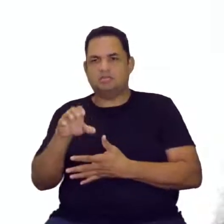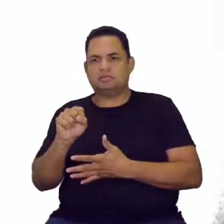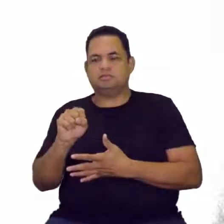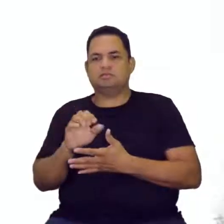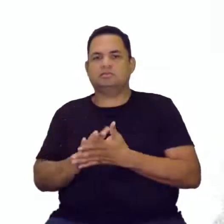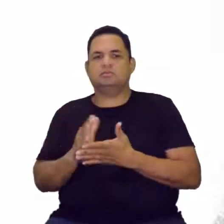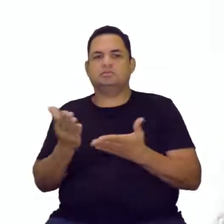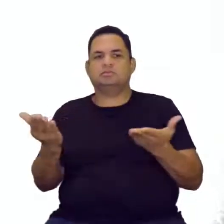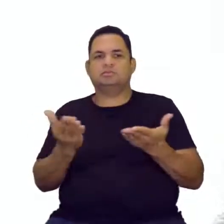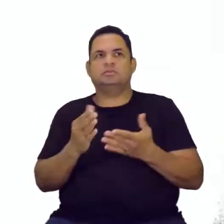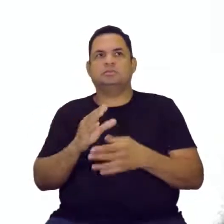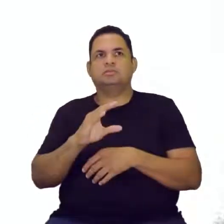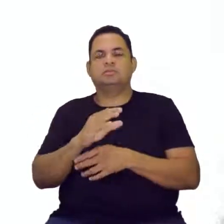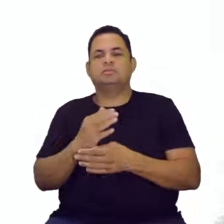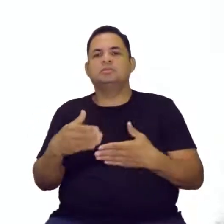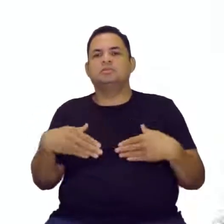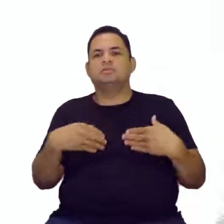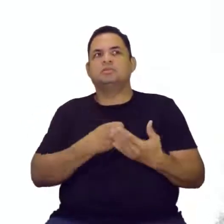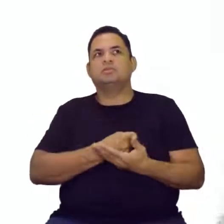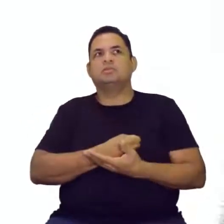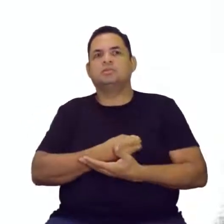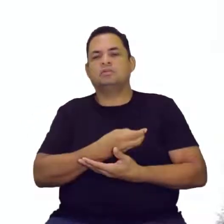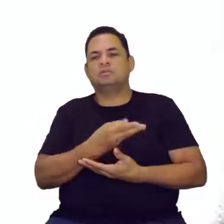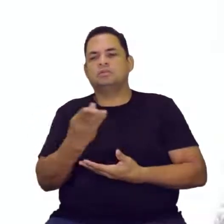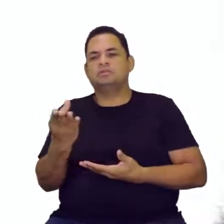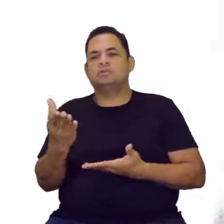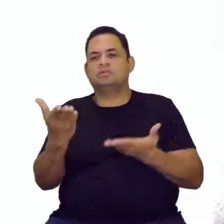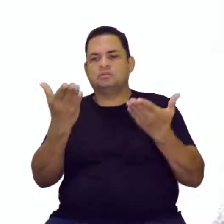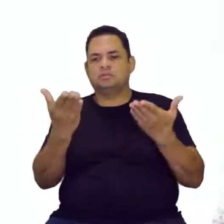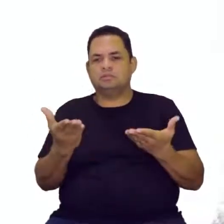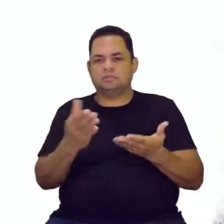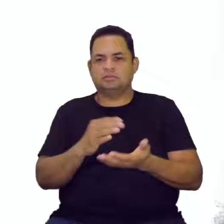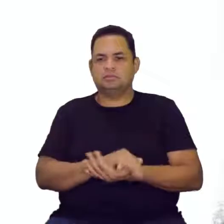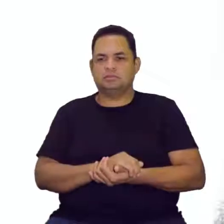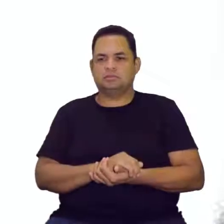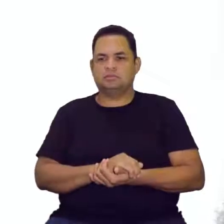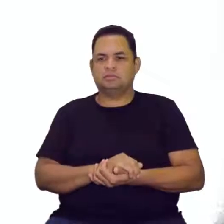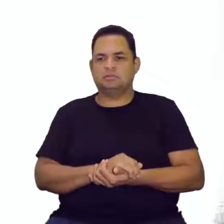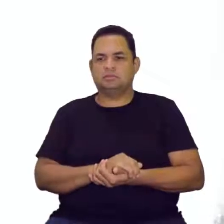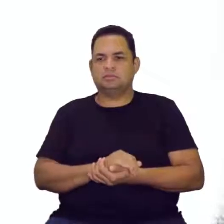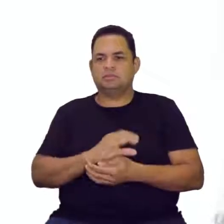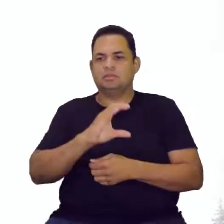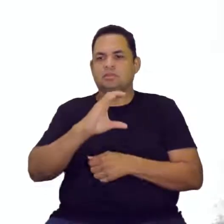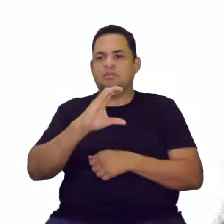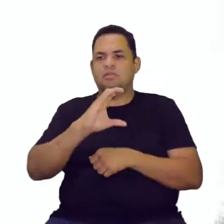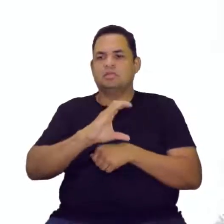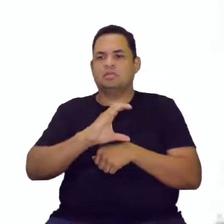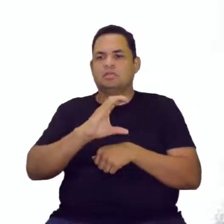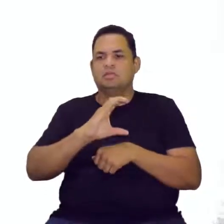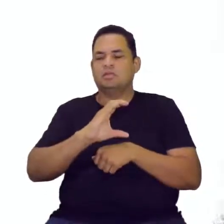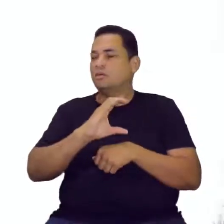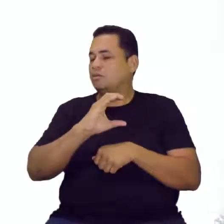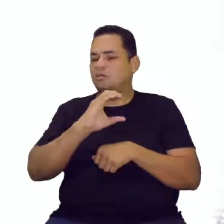são o gás carbônico, olha a quantidade aqui, ó. Gás carbônico,